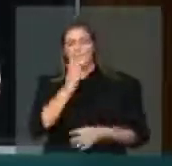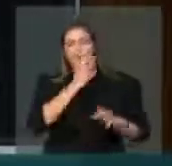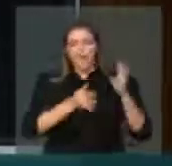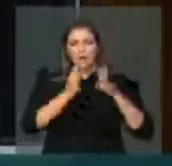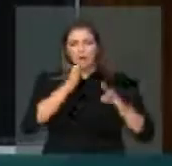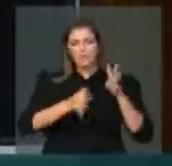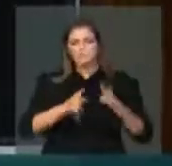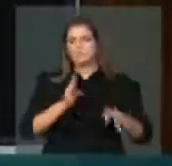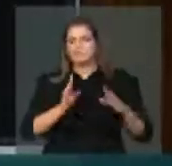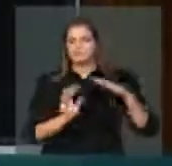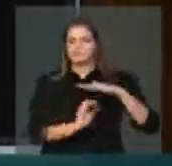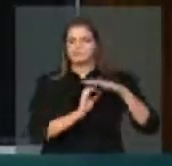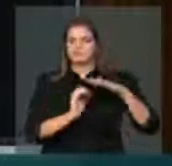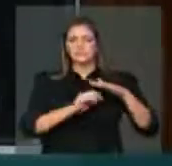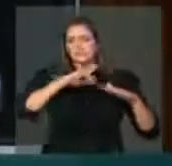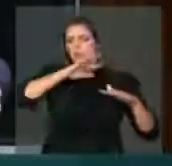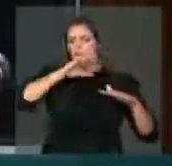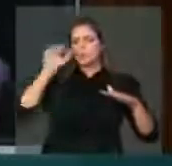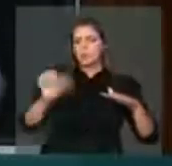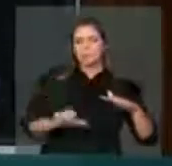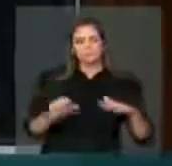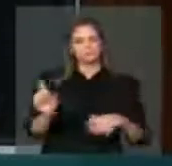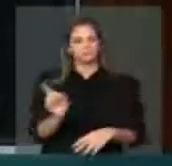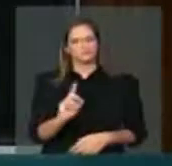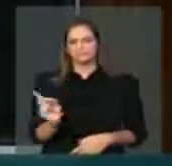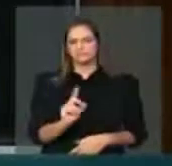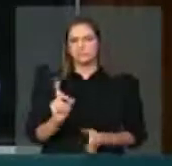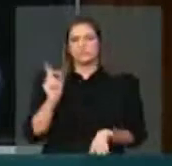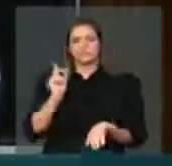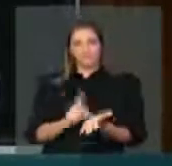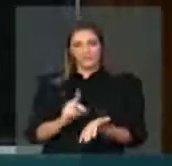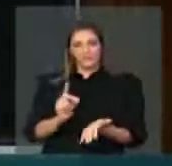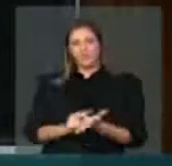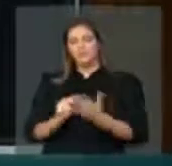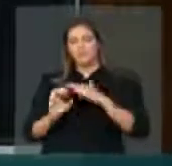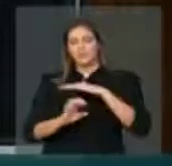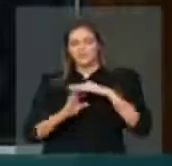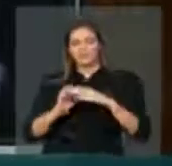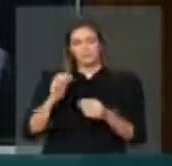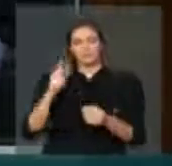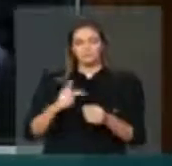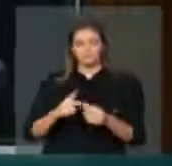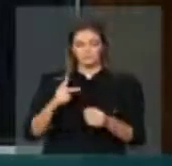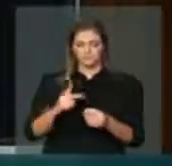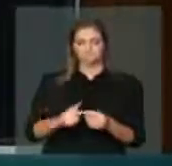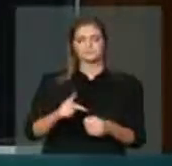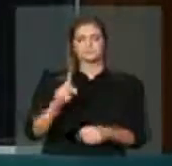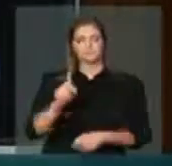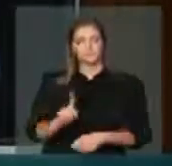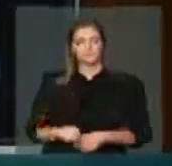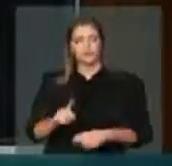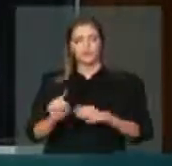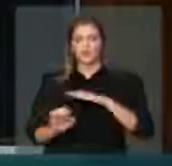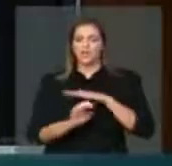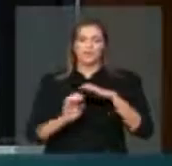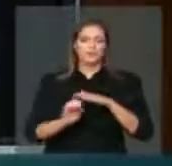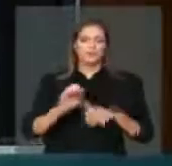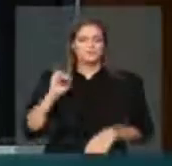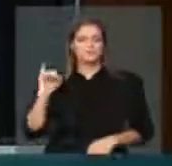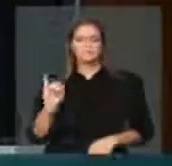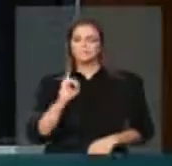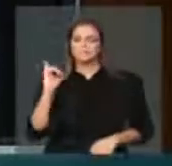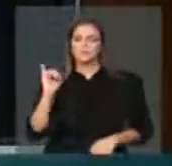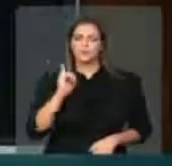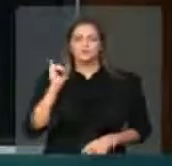de muitos outros escândalos. Mas, na verdade, a Petrobras, ela é a empresa que movimenta